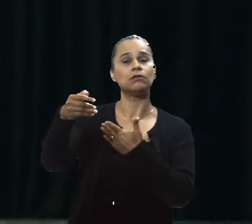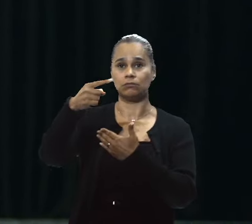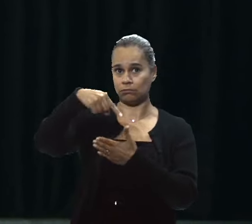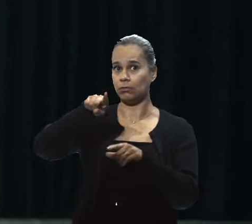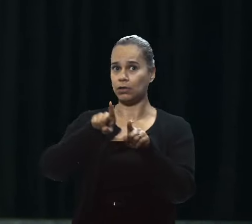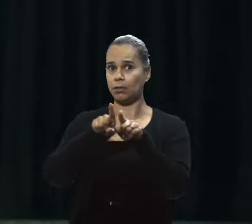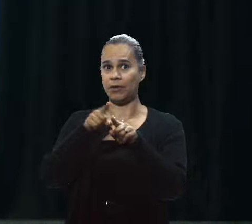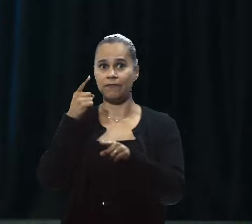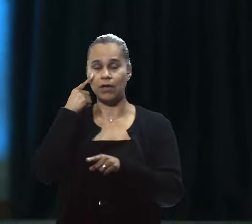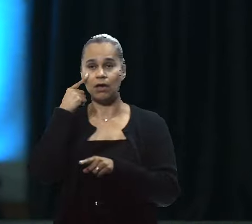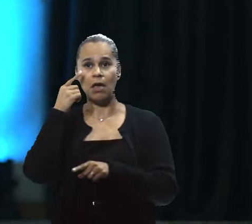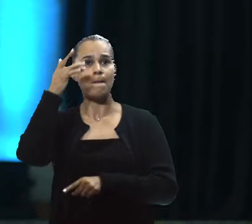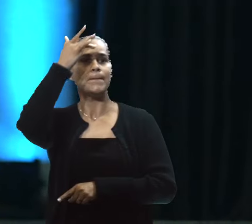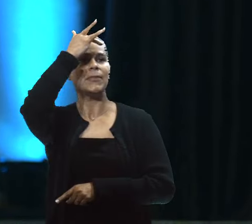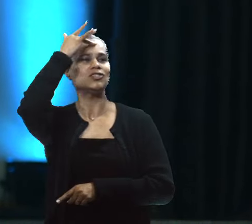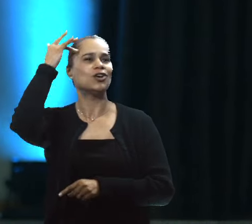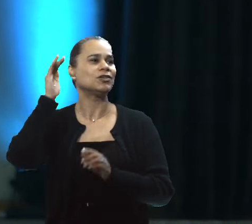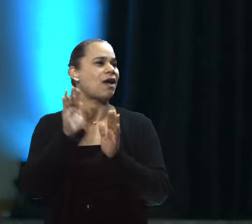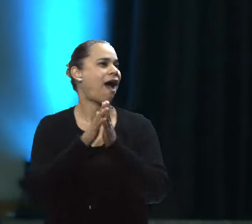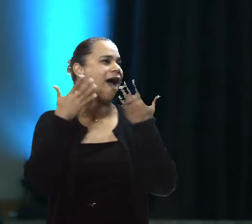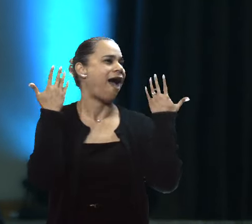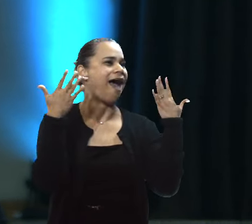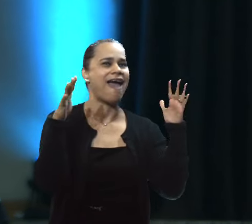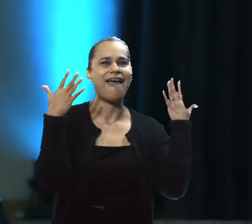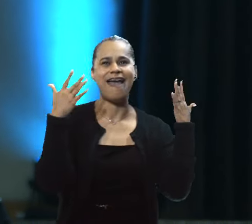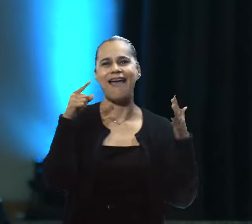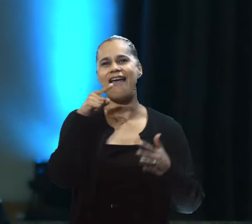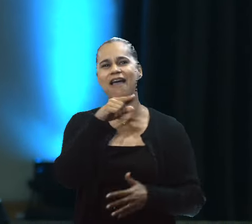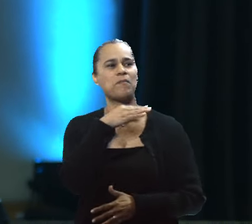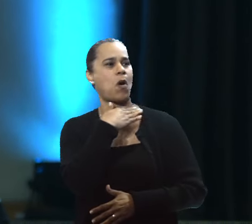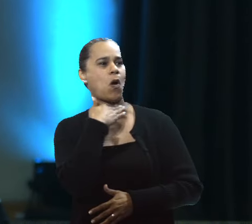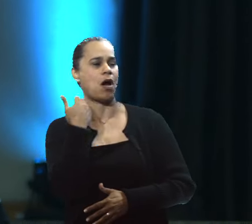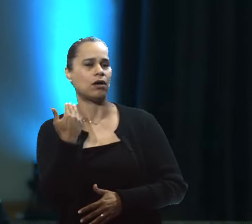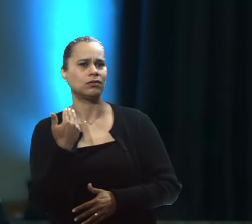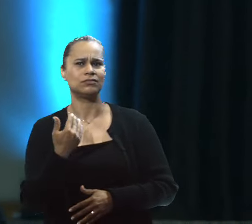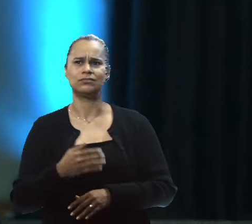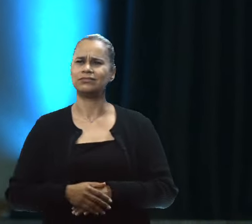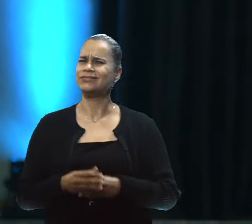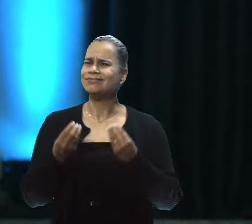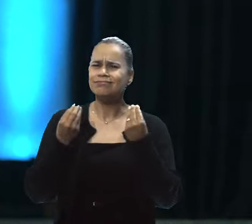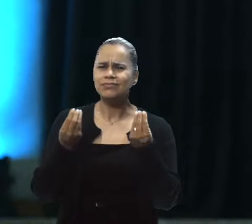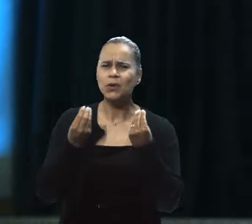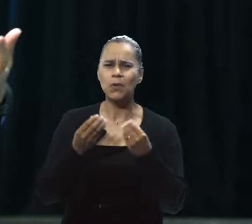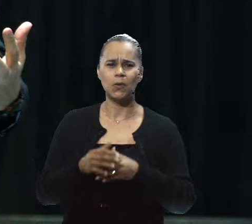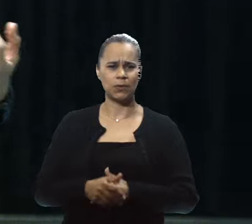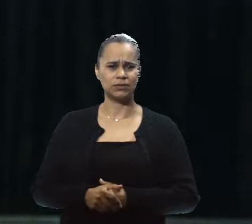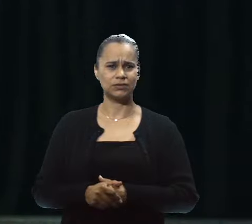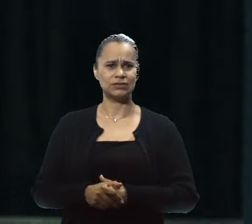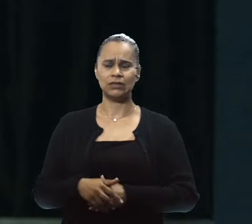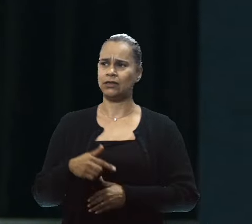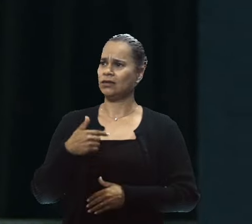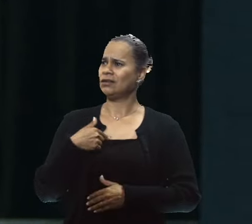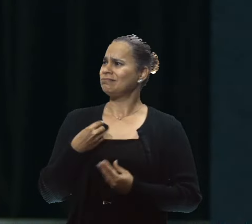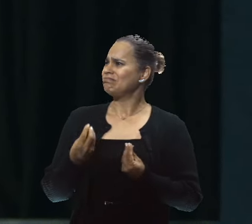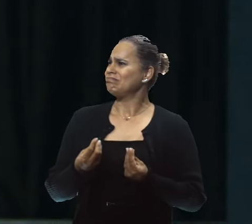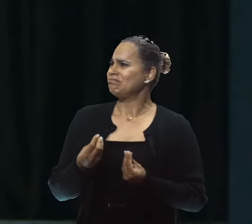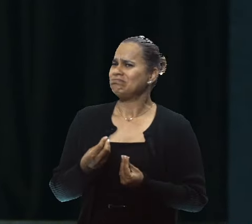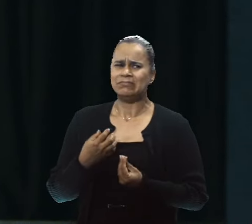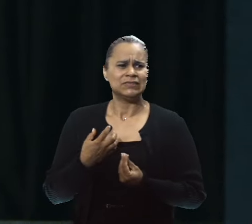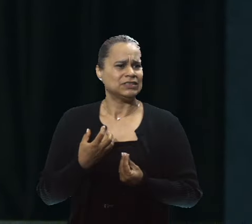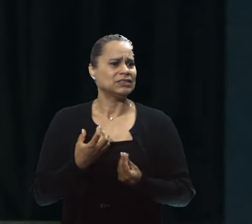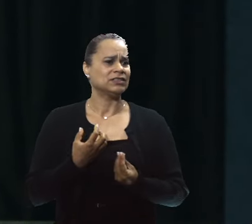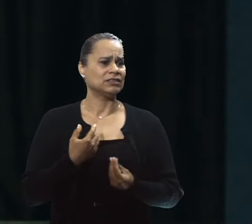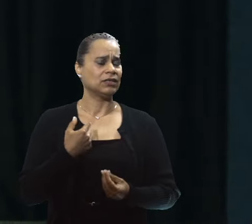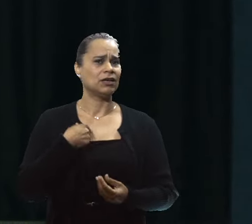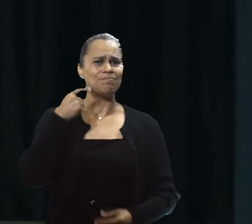gente comemorando, celebrando a morte. Fala: como é que pode um negócio desse? E aí eu estava indignado. Mas